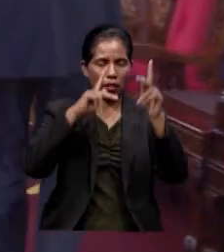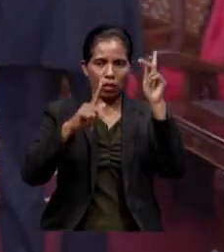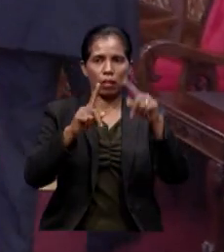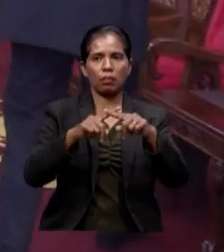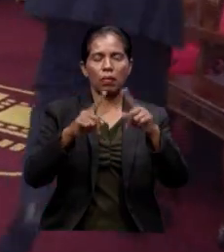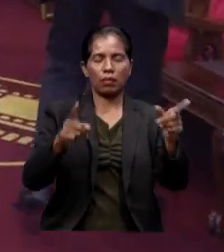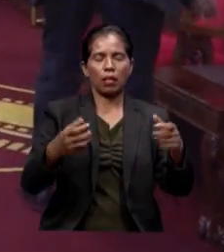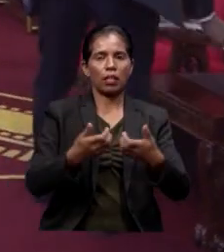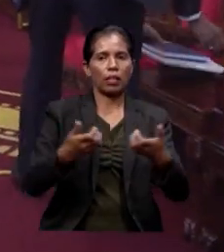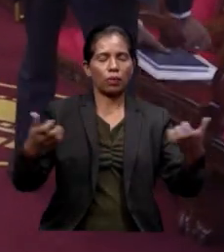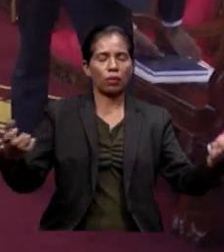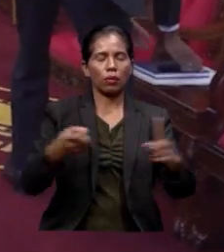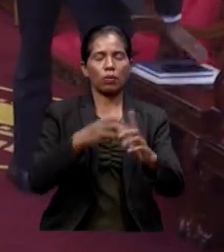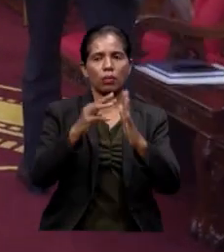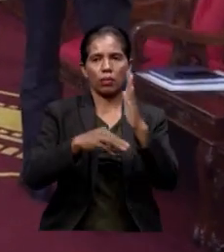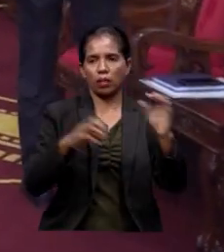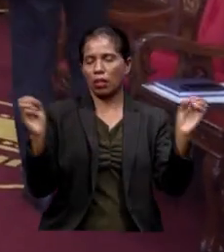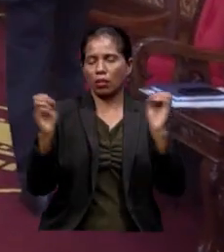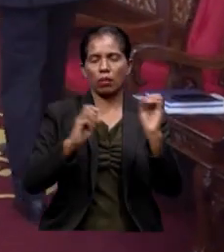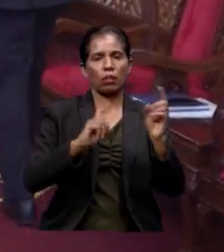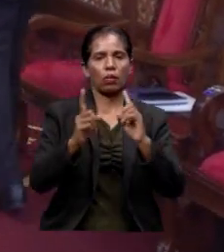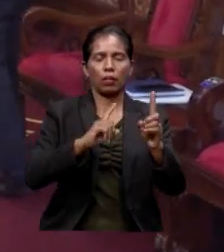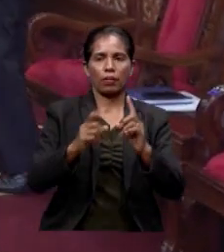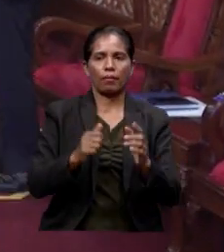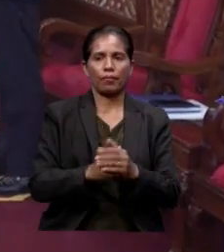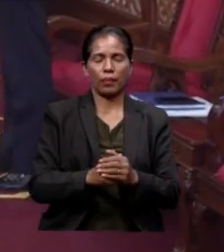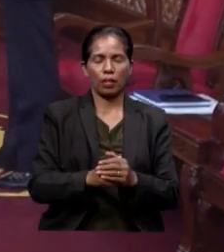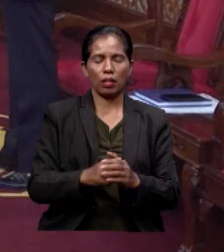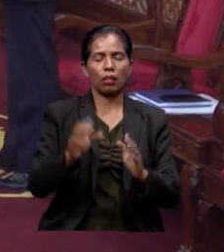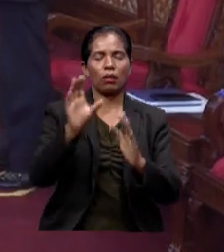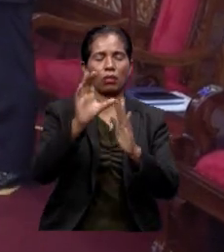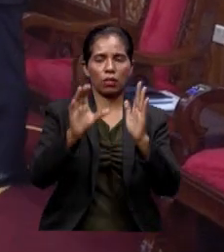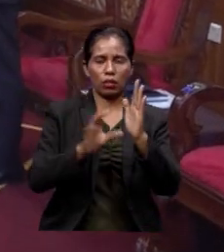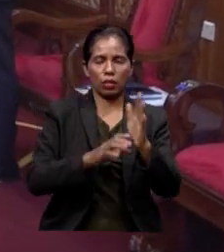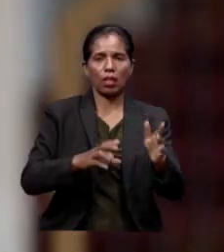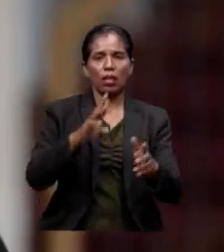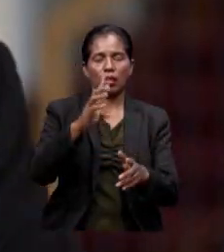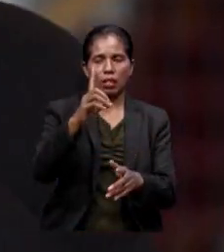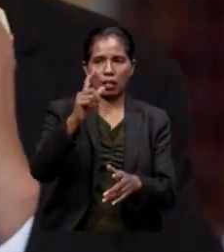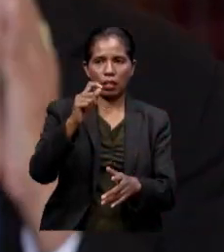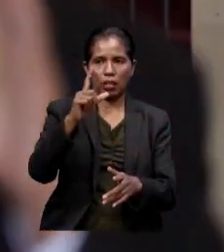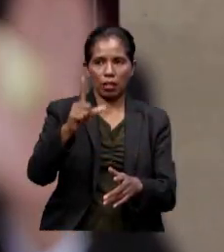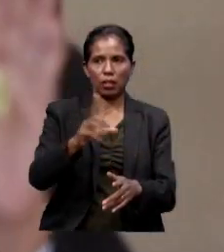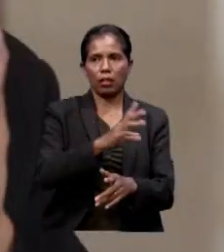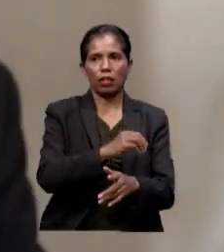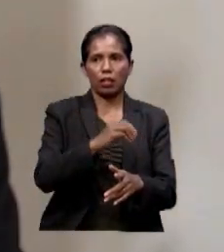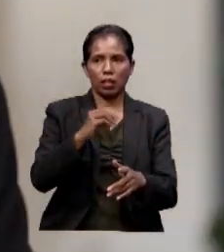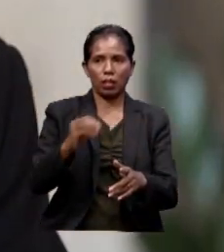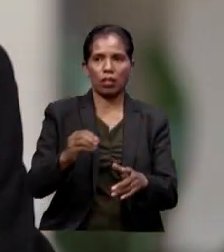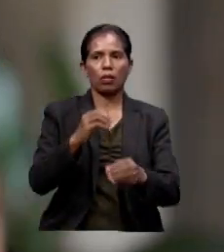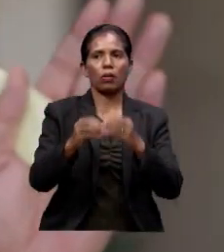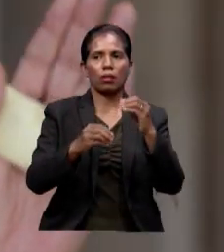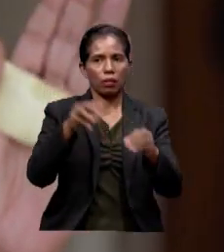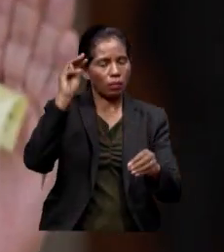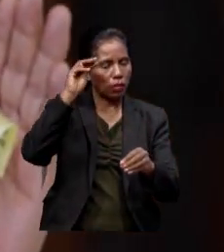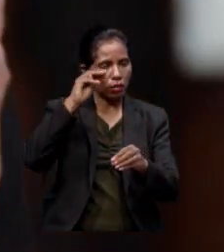lá excesso e média, não lá corre o comentário. E a Constituição República Democrática Timor-Leste, e a capítulo Rua, com o